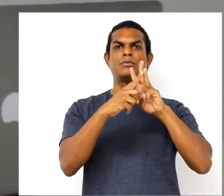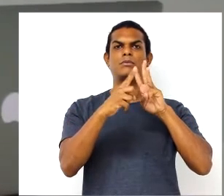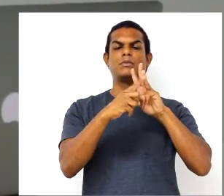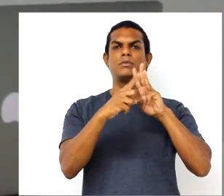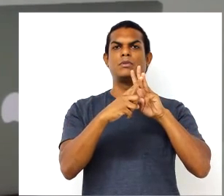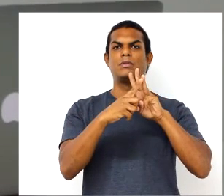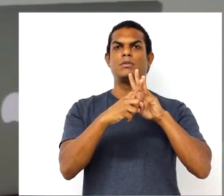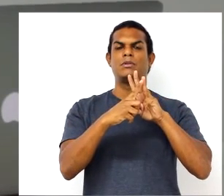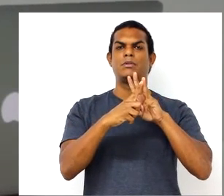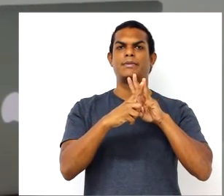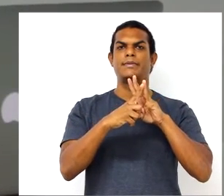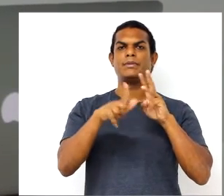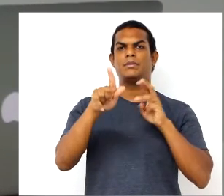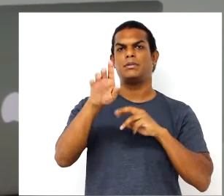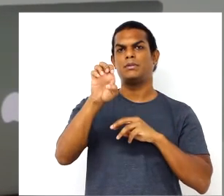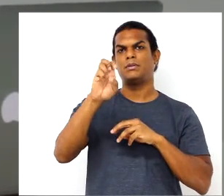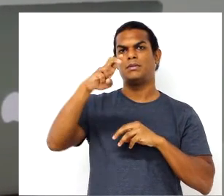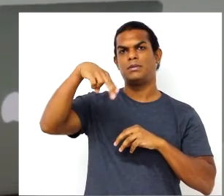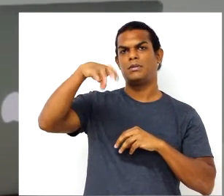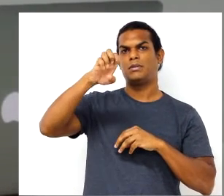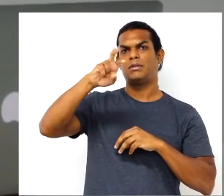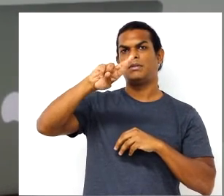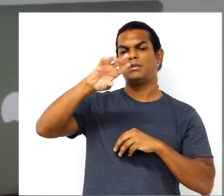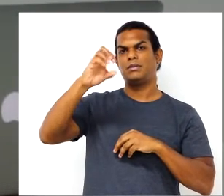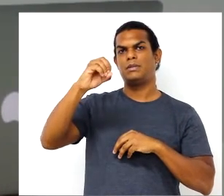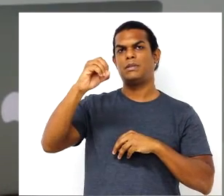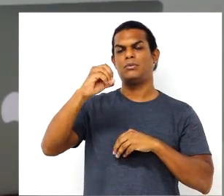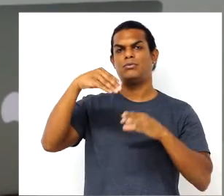trata dos gêneros textuais na biblioteca.